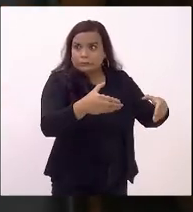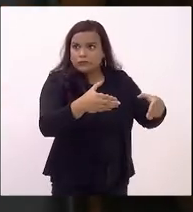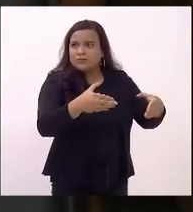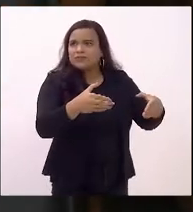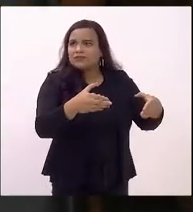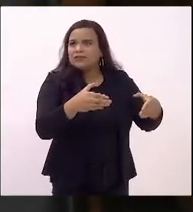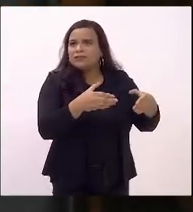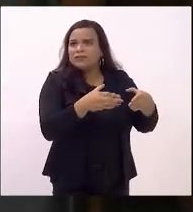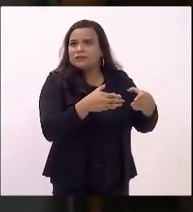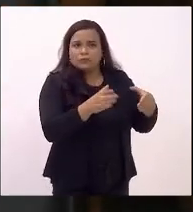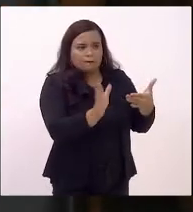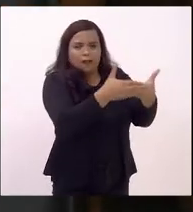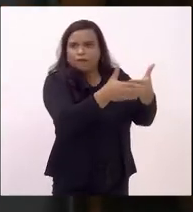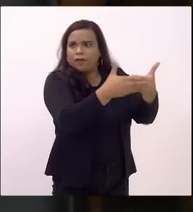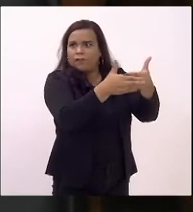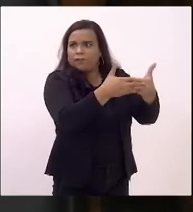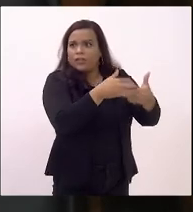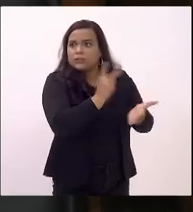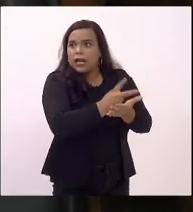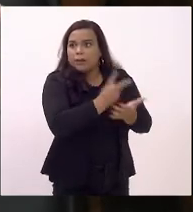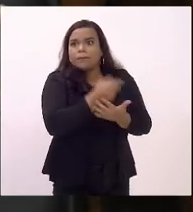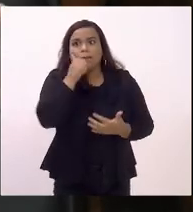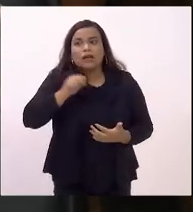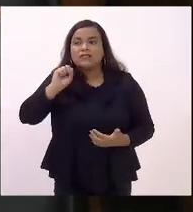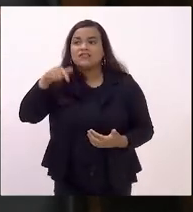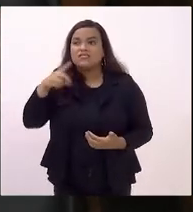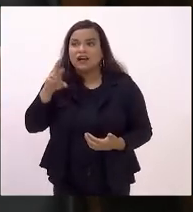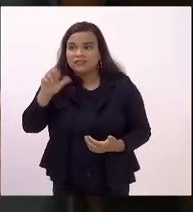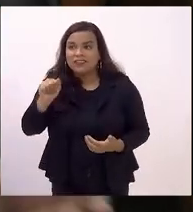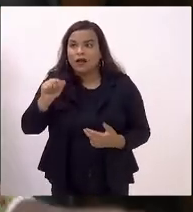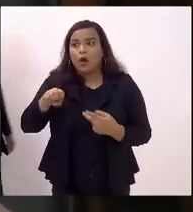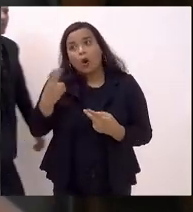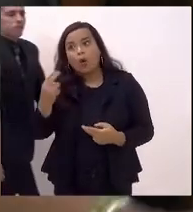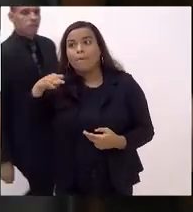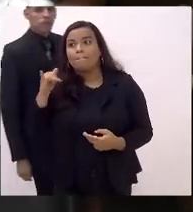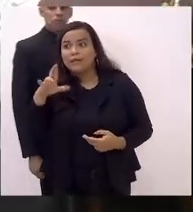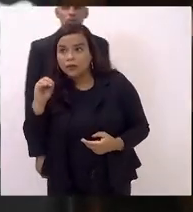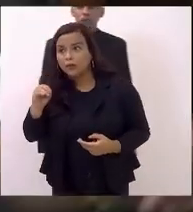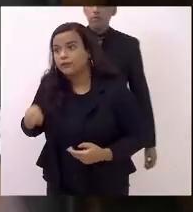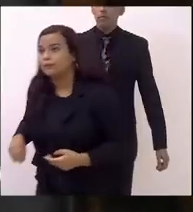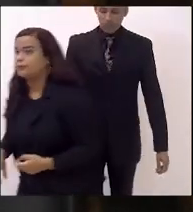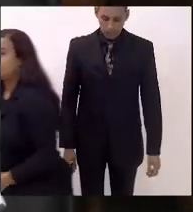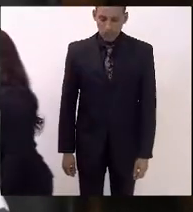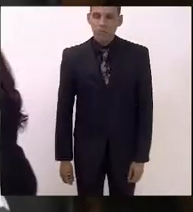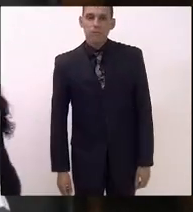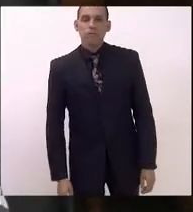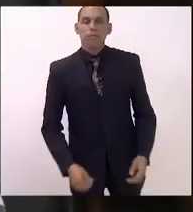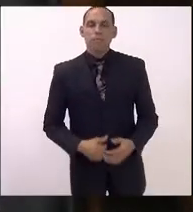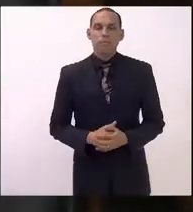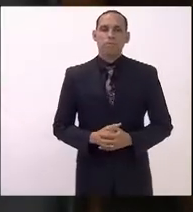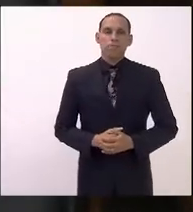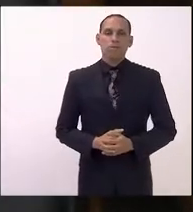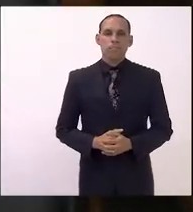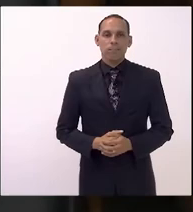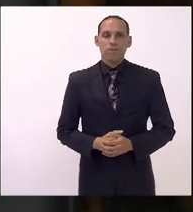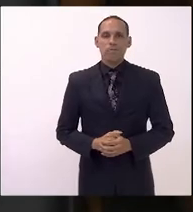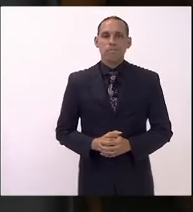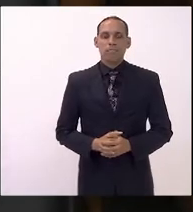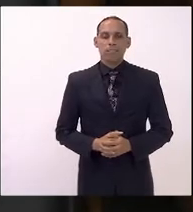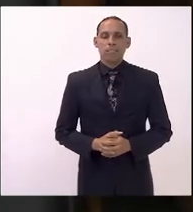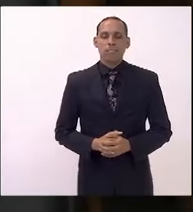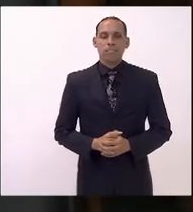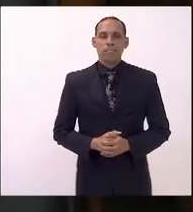Todo mundo achava que ganhava a eleição. Era Sandra Cavalcante ou Miro Teixeira, ainda tinha o Moreira Franco correndo por fora.